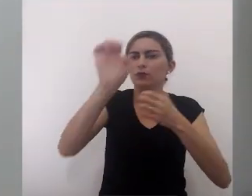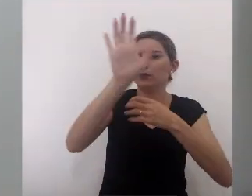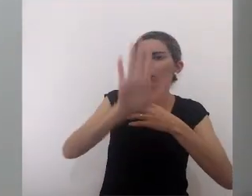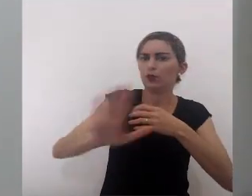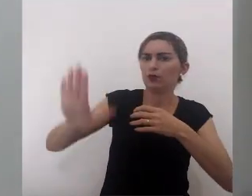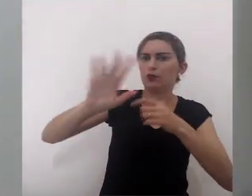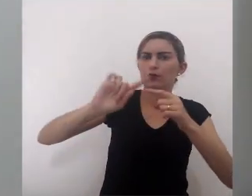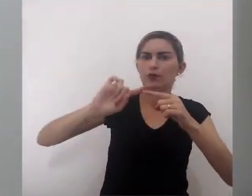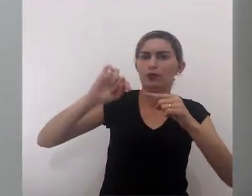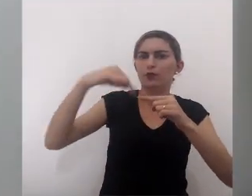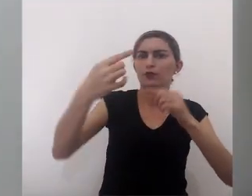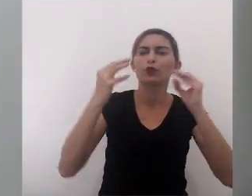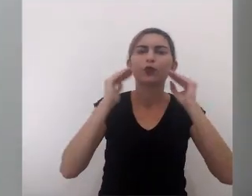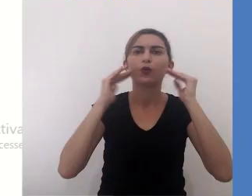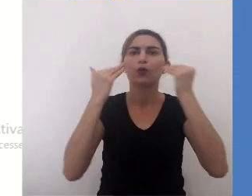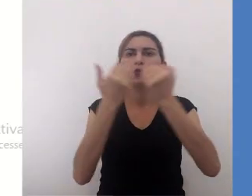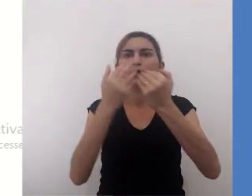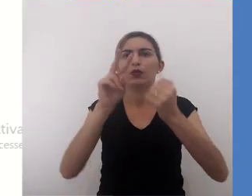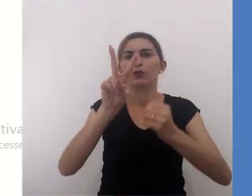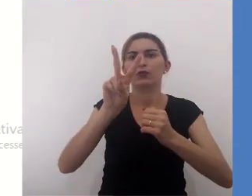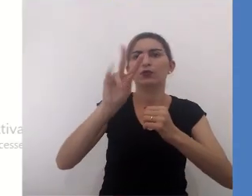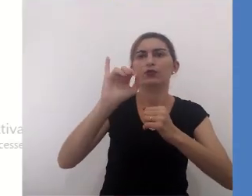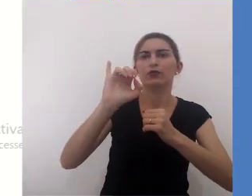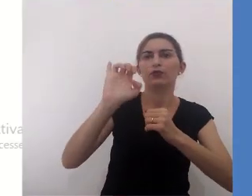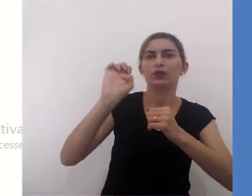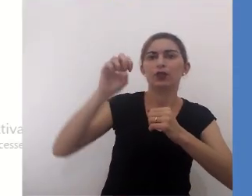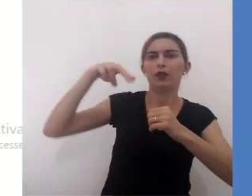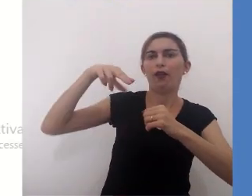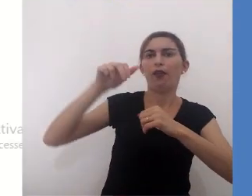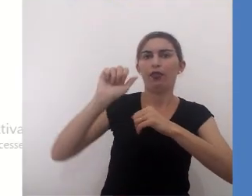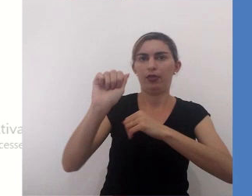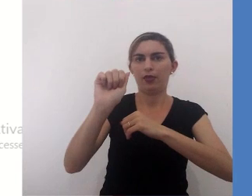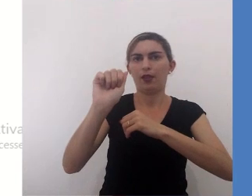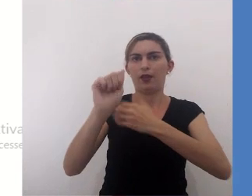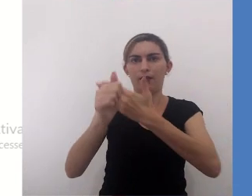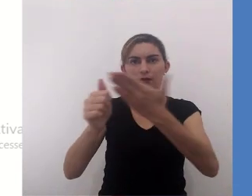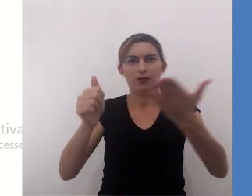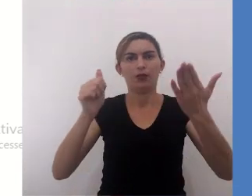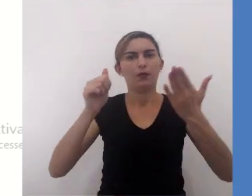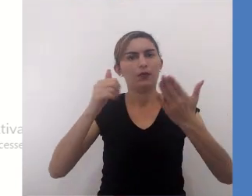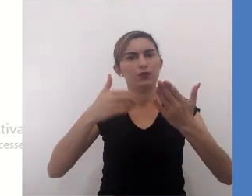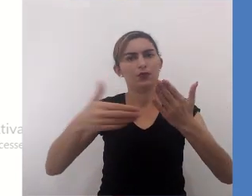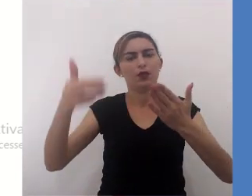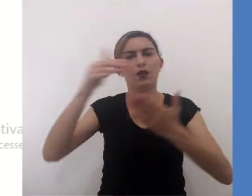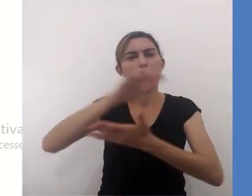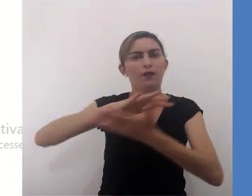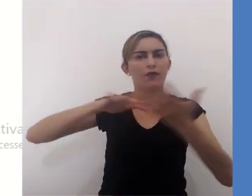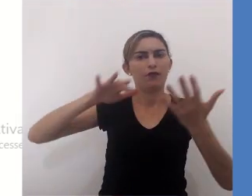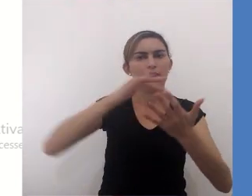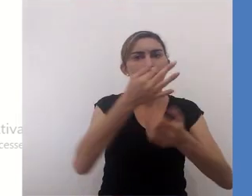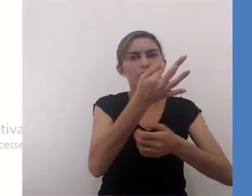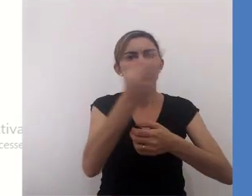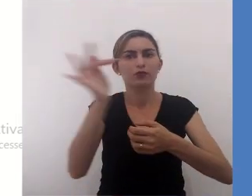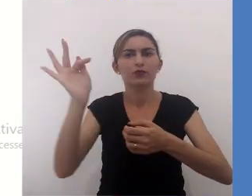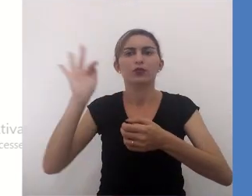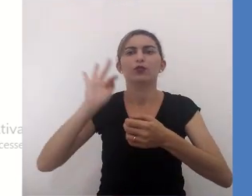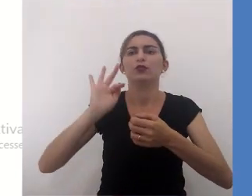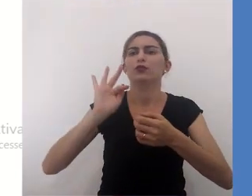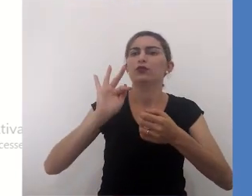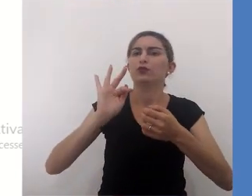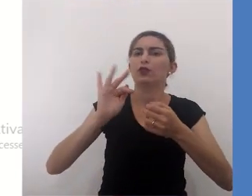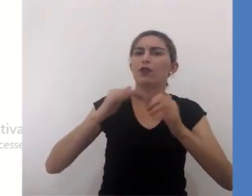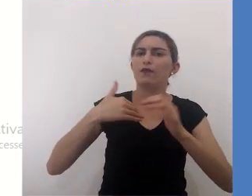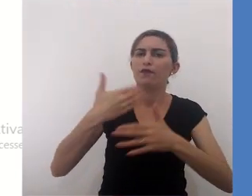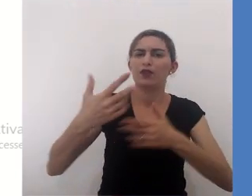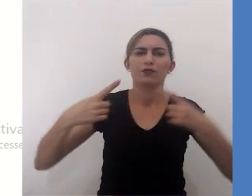a Europa após o Congresso de Viena. Então, vejamos. A Europa passa pela Revolução Francesa, na